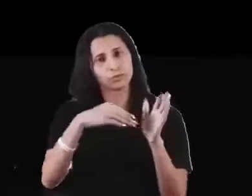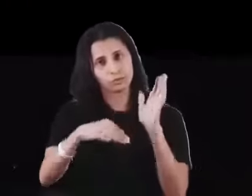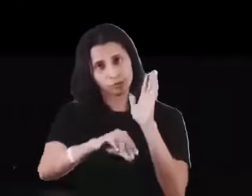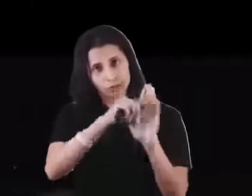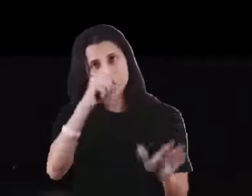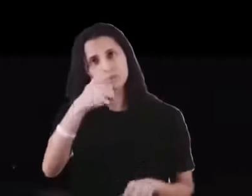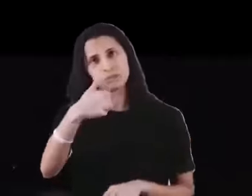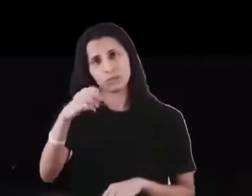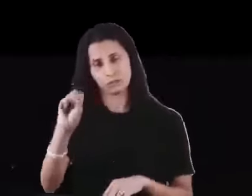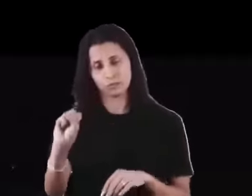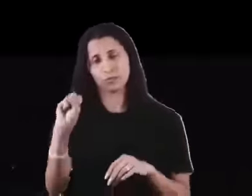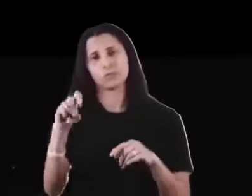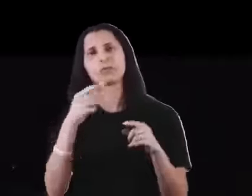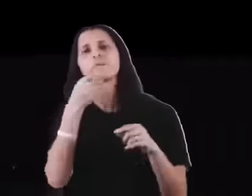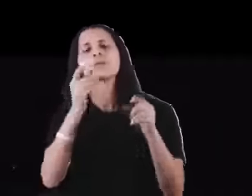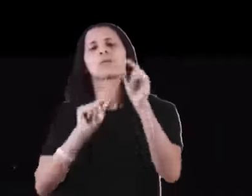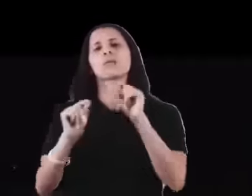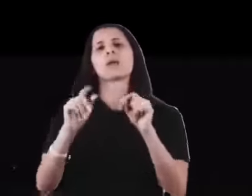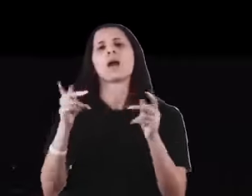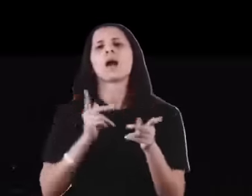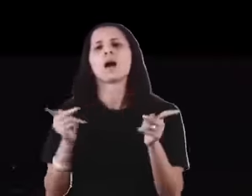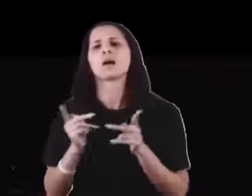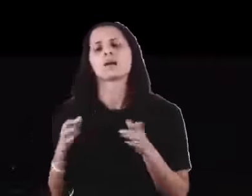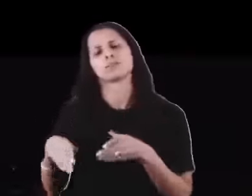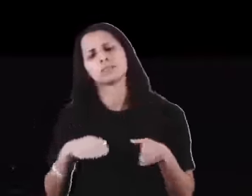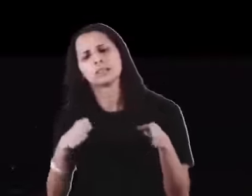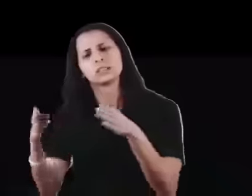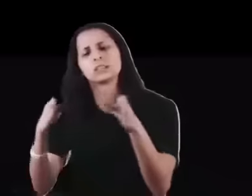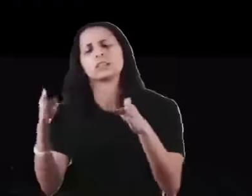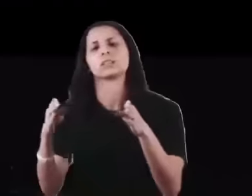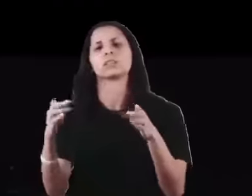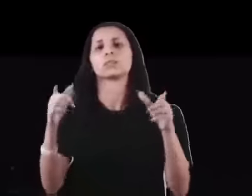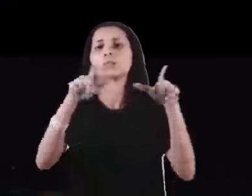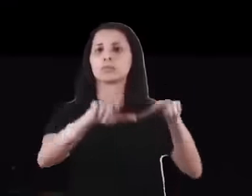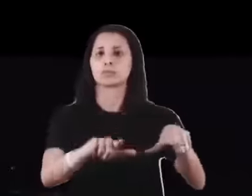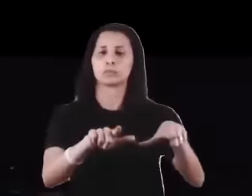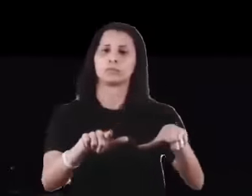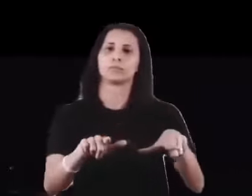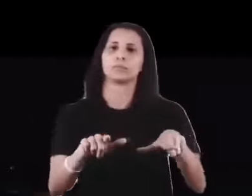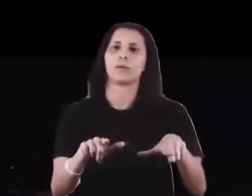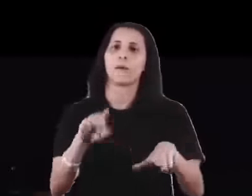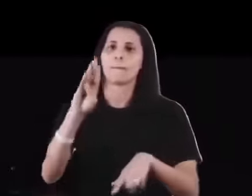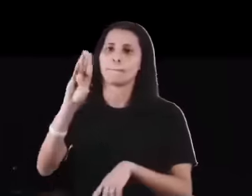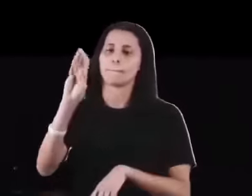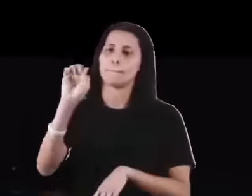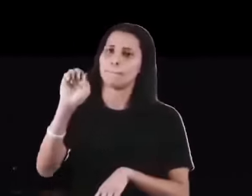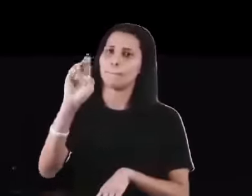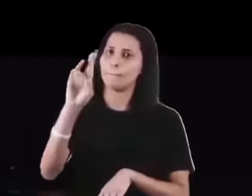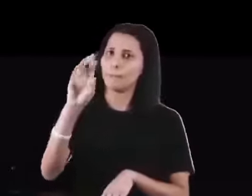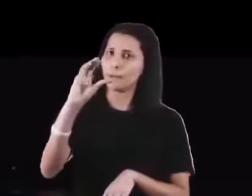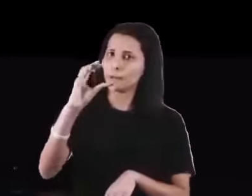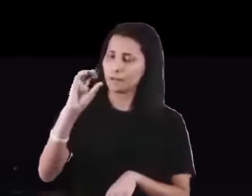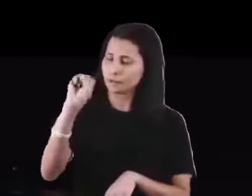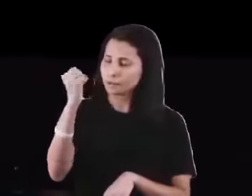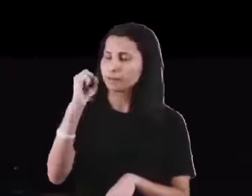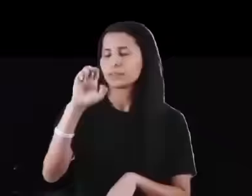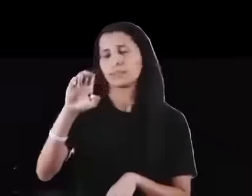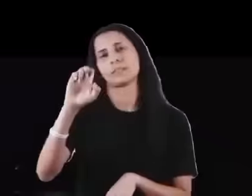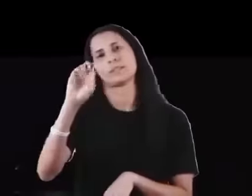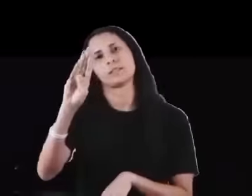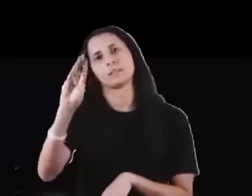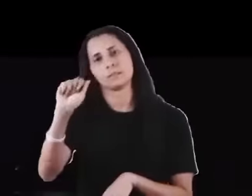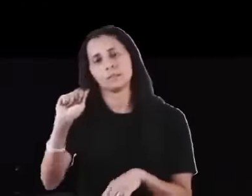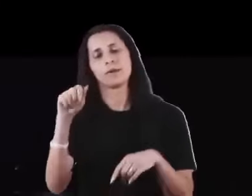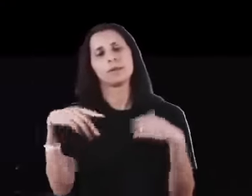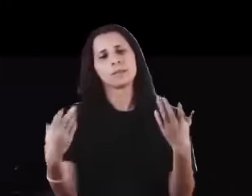bersebá fala comigo mais Eva quando a água acabou da vasilha a vasilhinha que Abraão deu a ela quando a água acabou ela